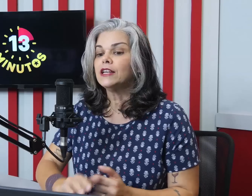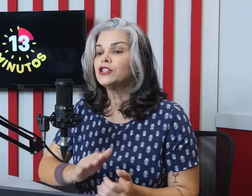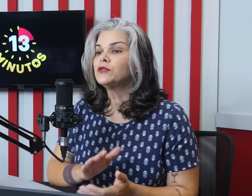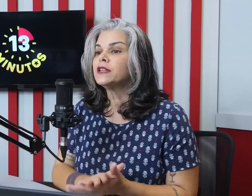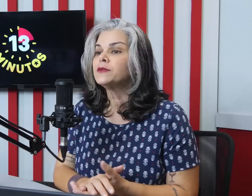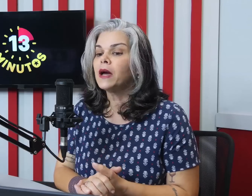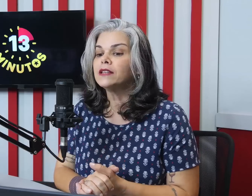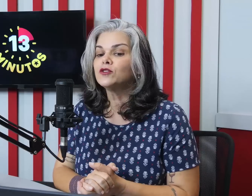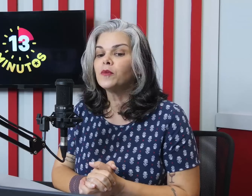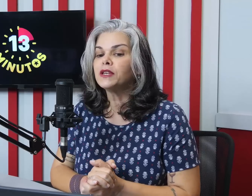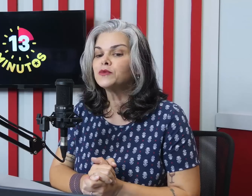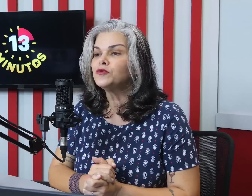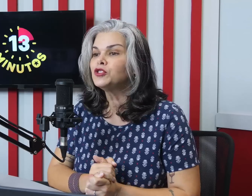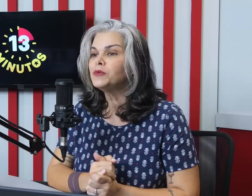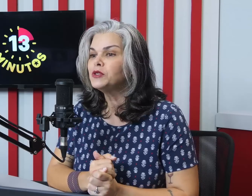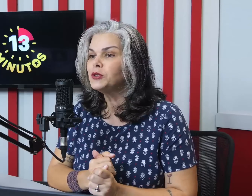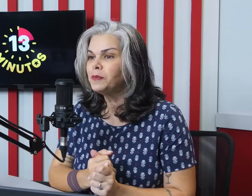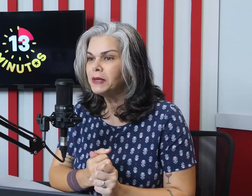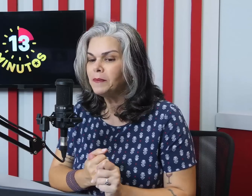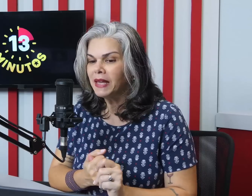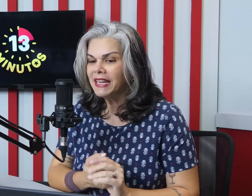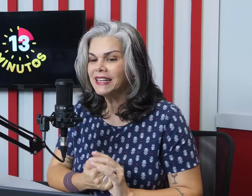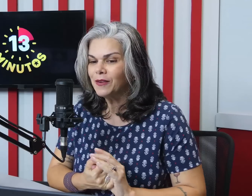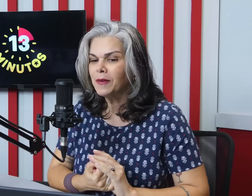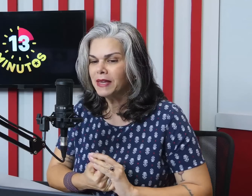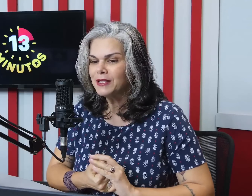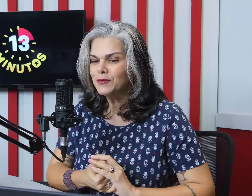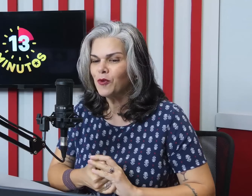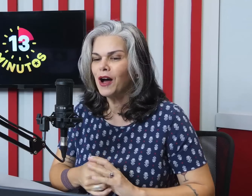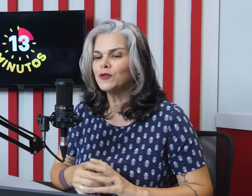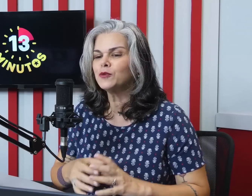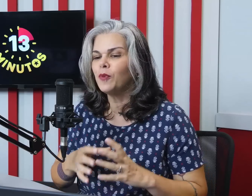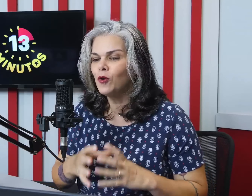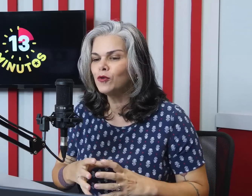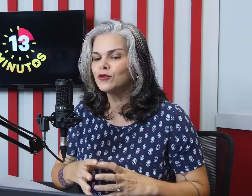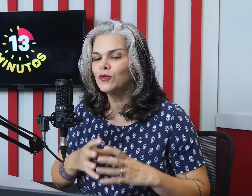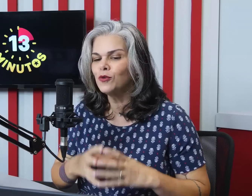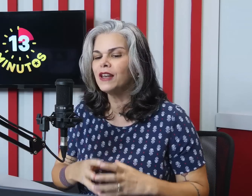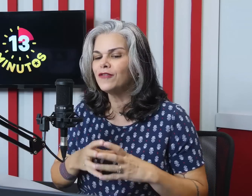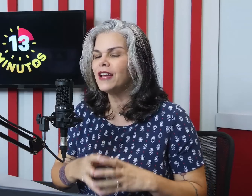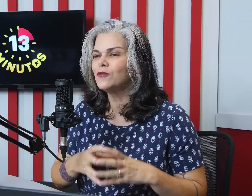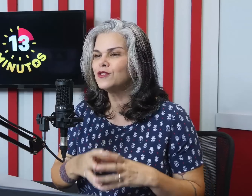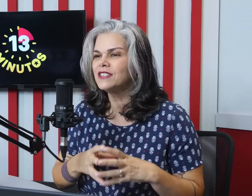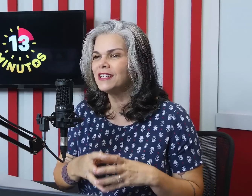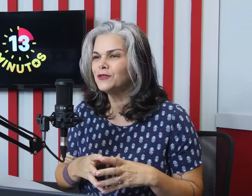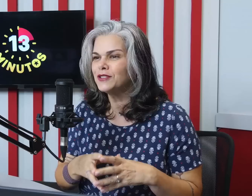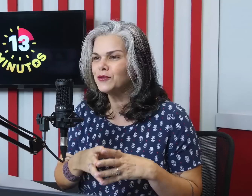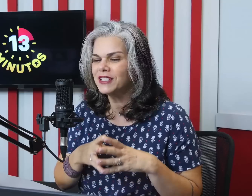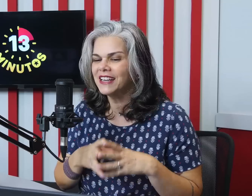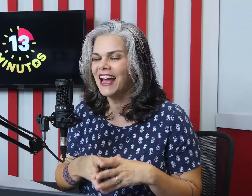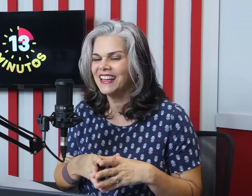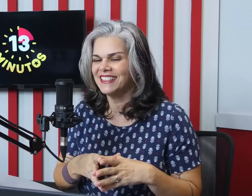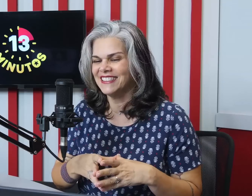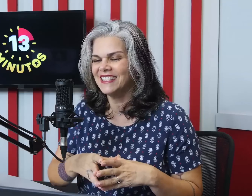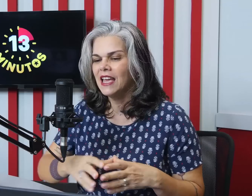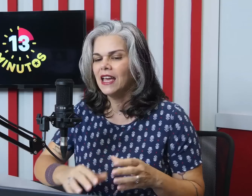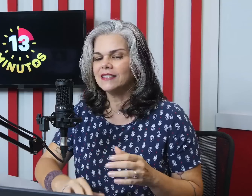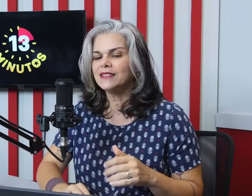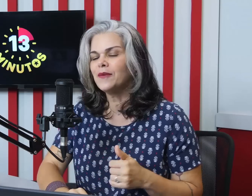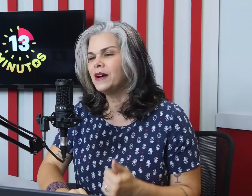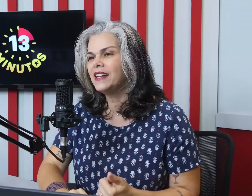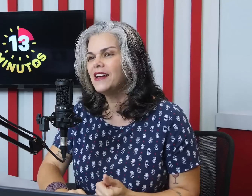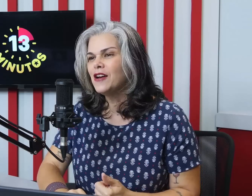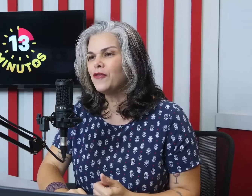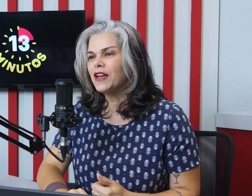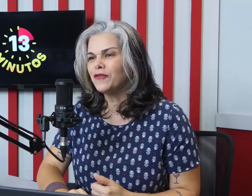E para dar jeito nesse país, só mesmo um time de primeira, não é mesmo? Aos poucos, Lula vai anunciando seus craques.